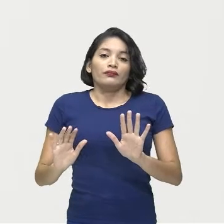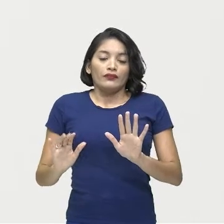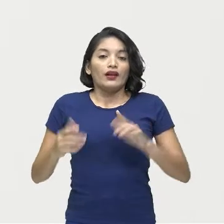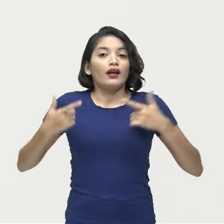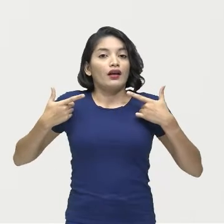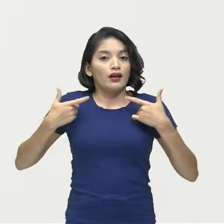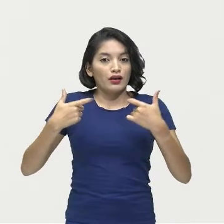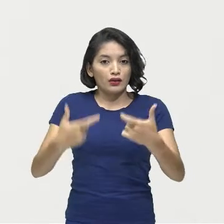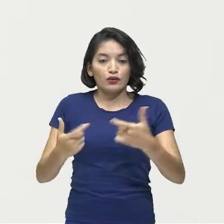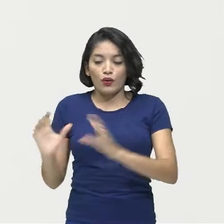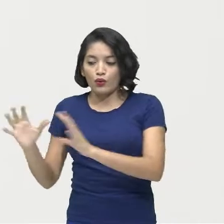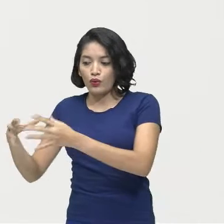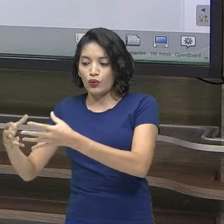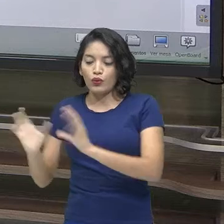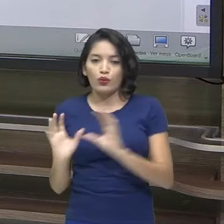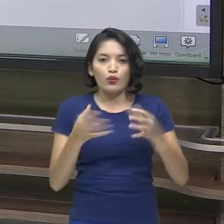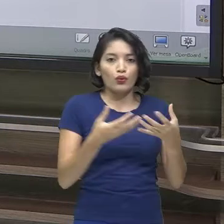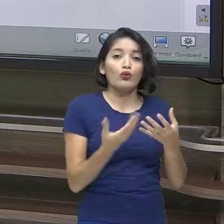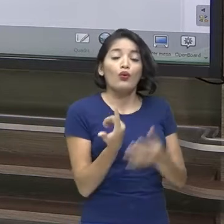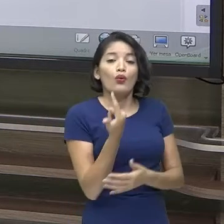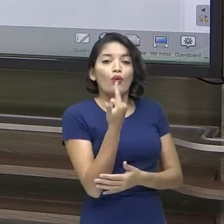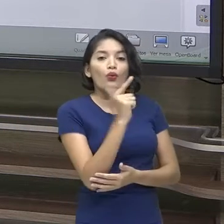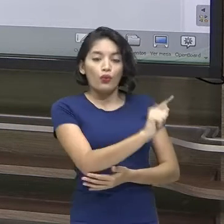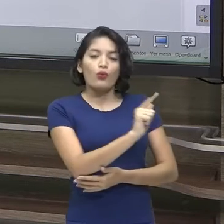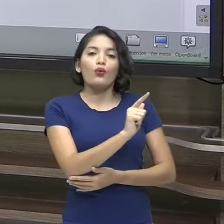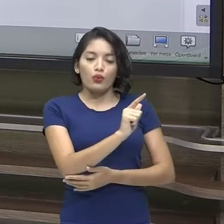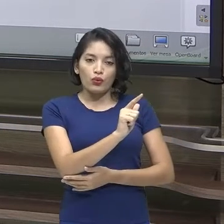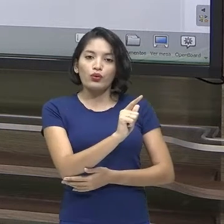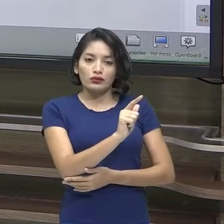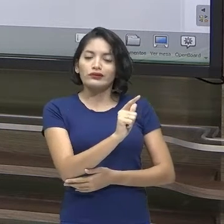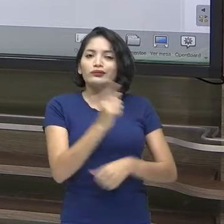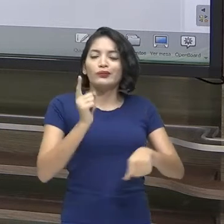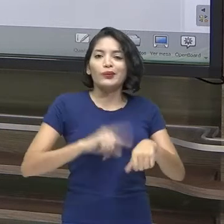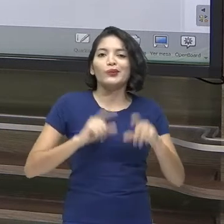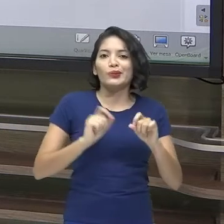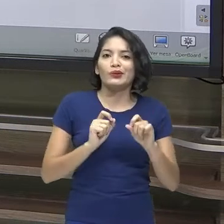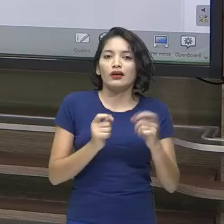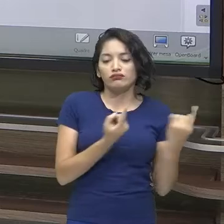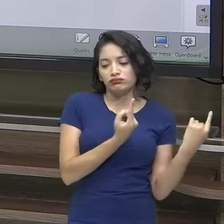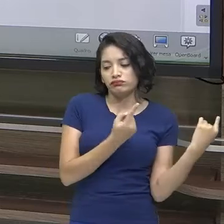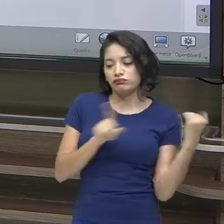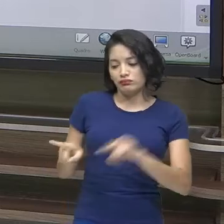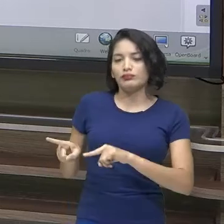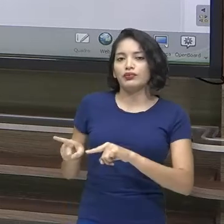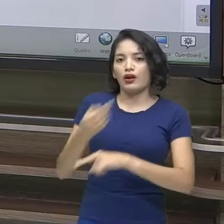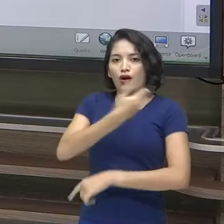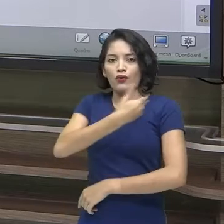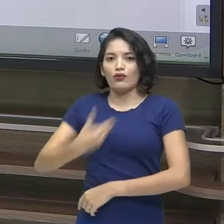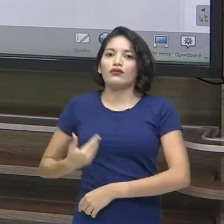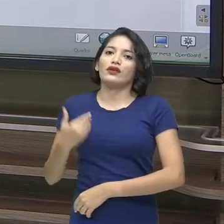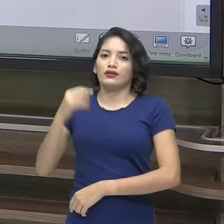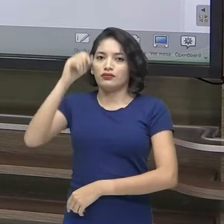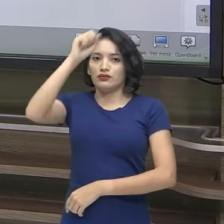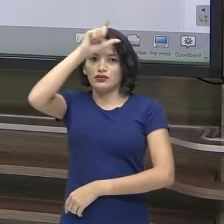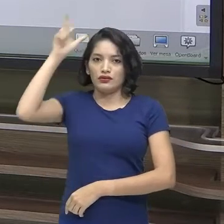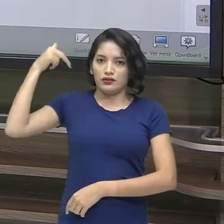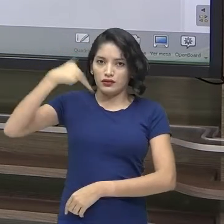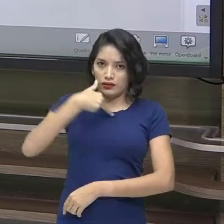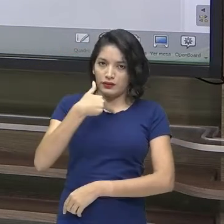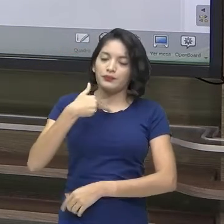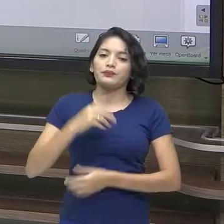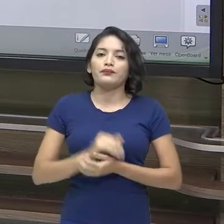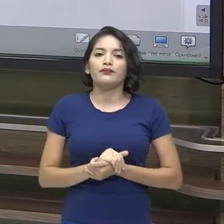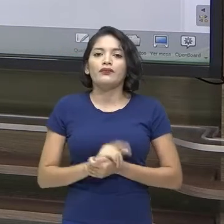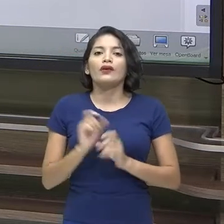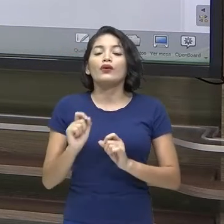dos bolcheviques contra todos aqueles que, naquele momento, estão contrários ao governo de Lenin, certo? O que nós vamos